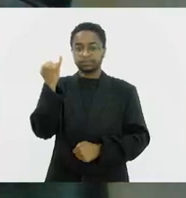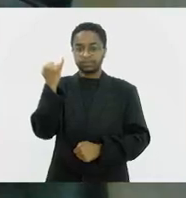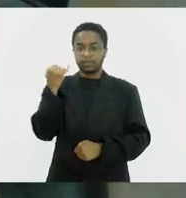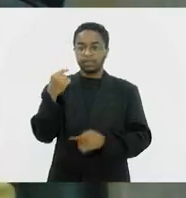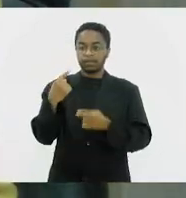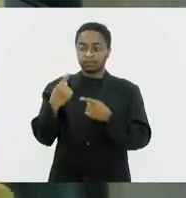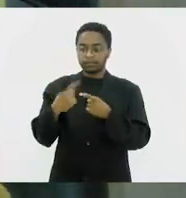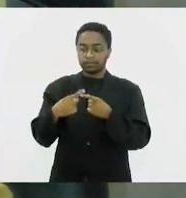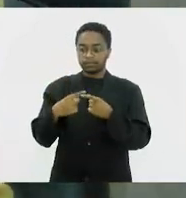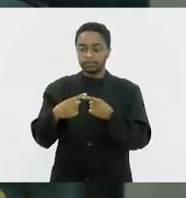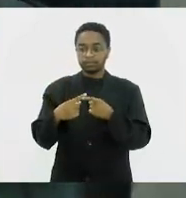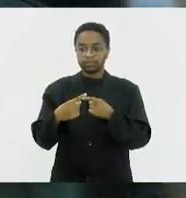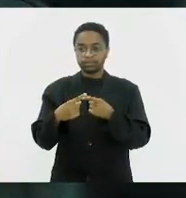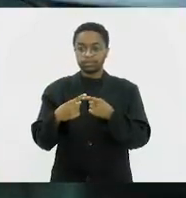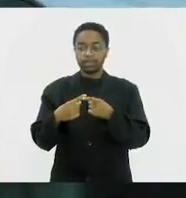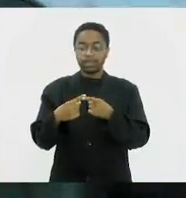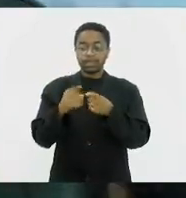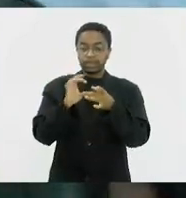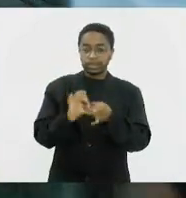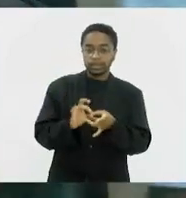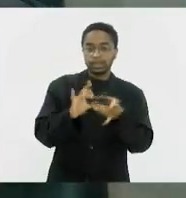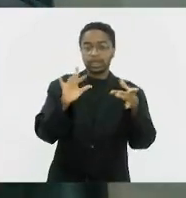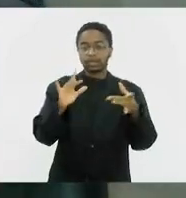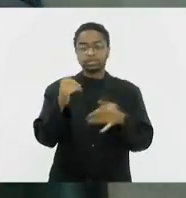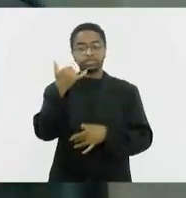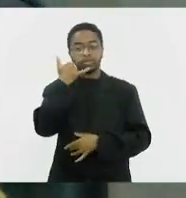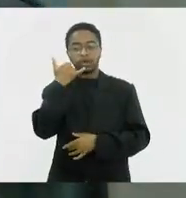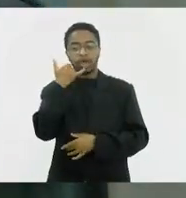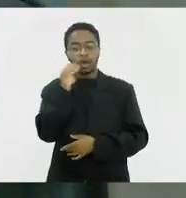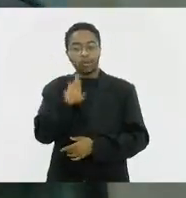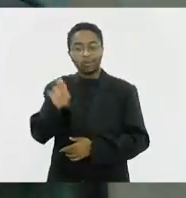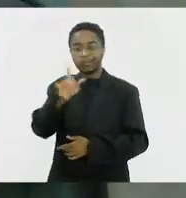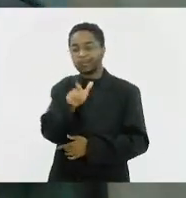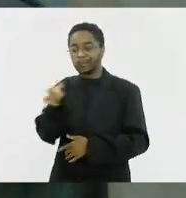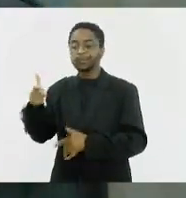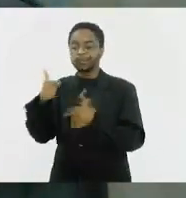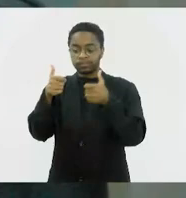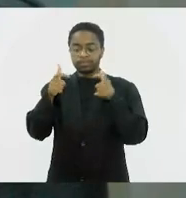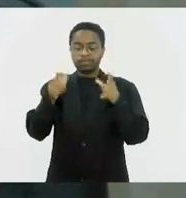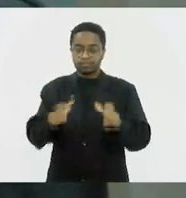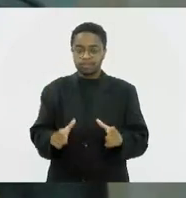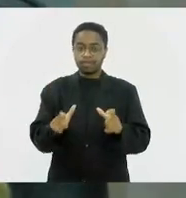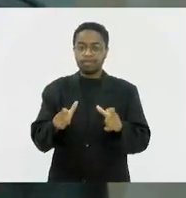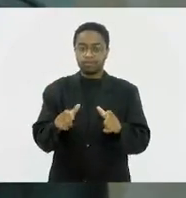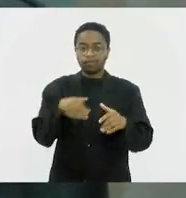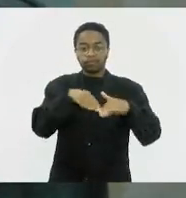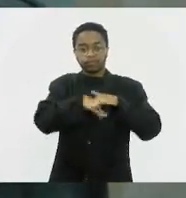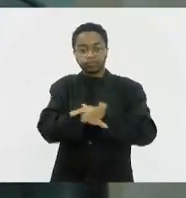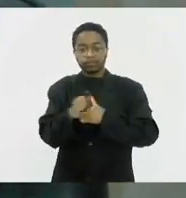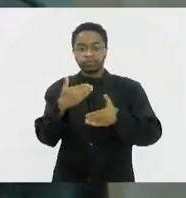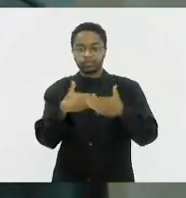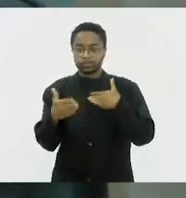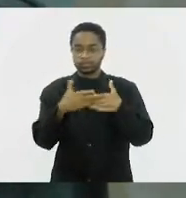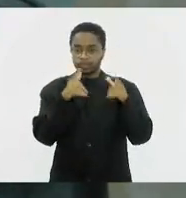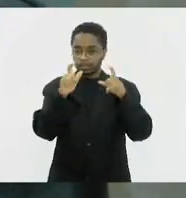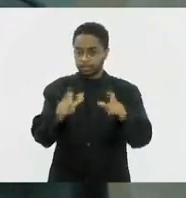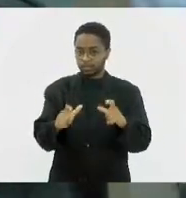deixa dormir. Deixa morar o seu celular no outro lugar, no quarto. Guarda lá em qualquer lugar. Tá.